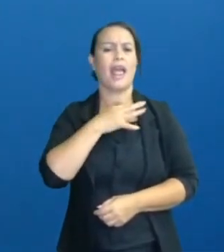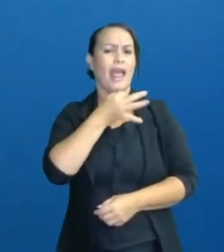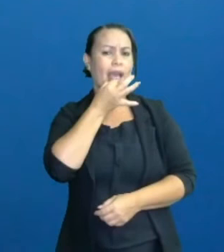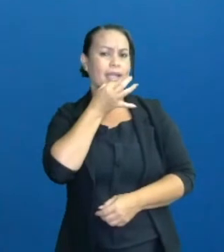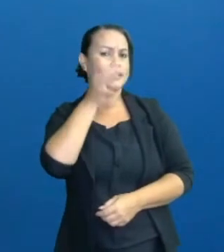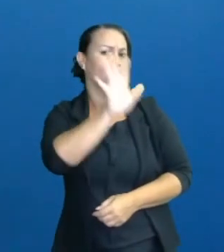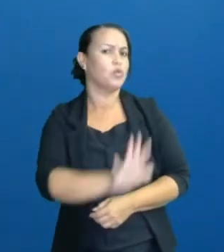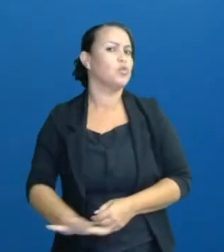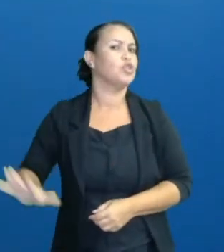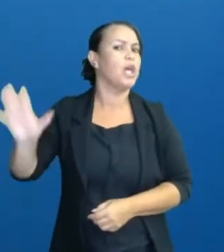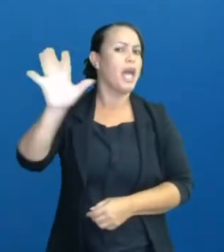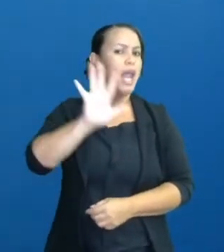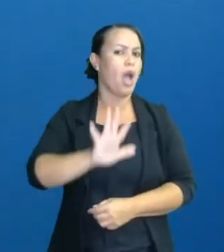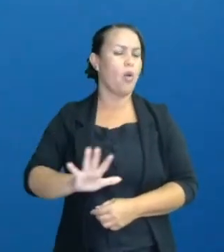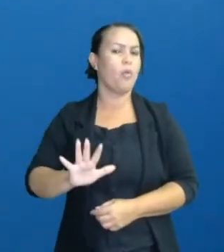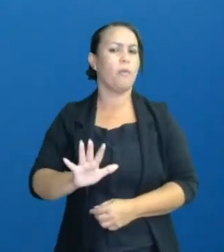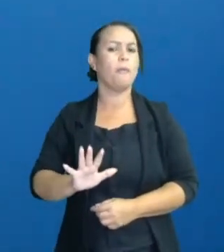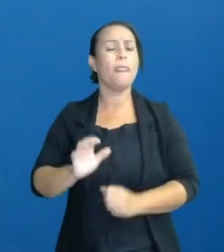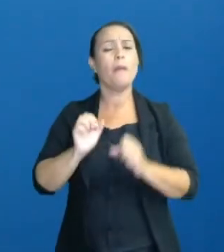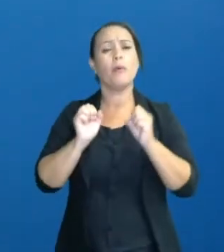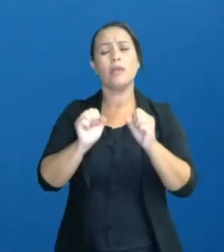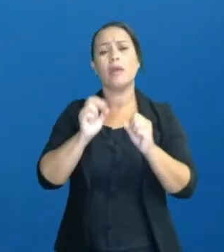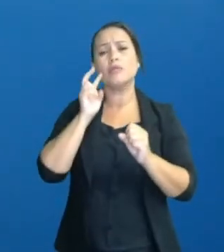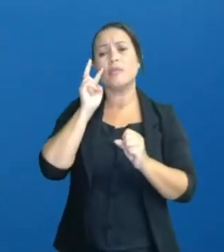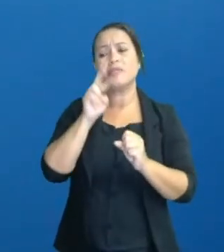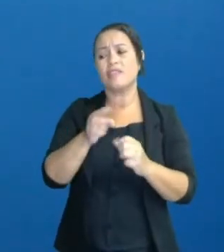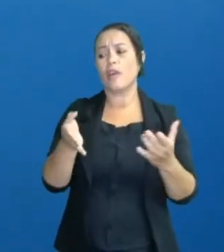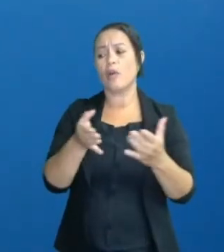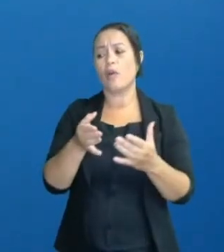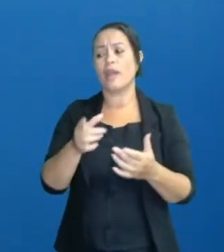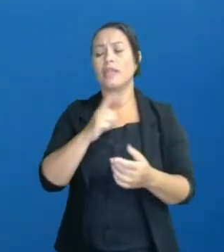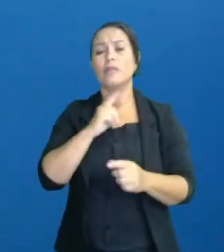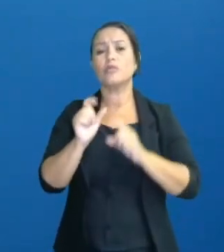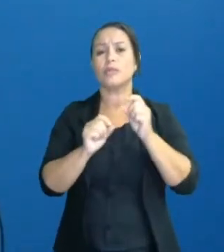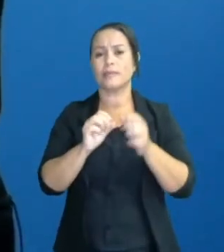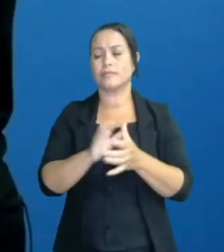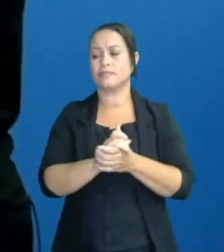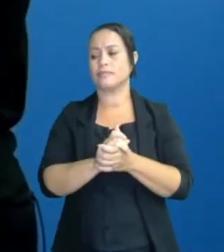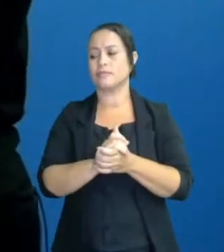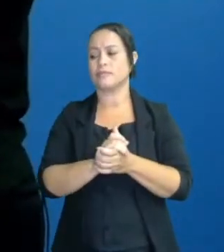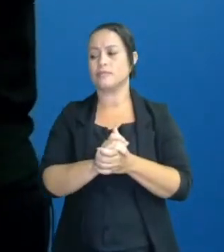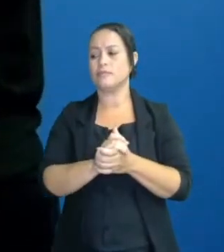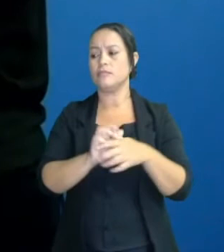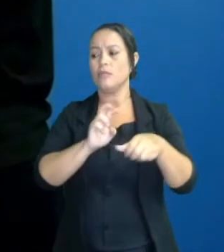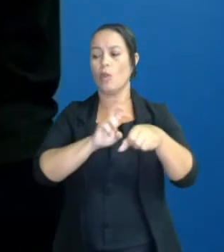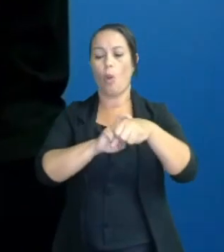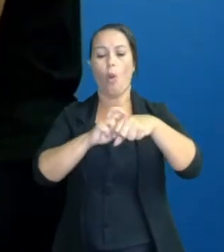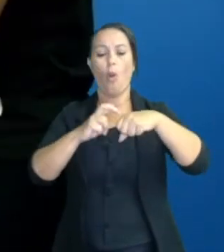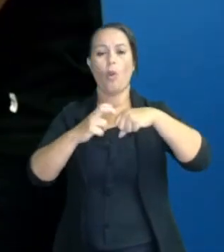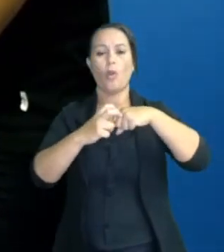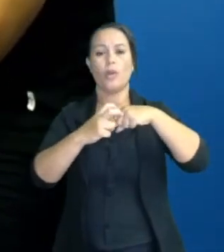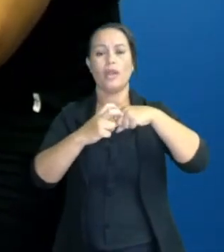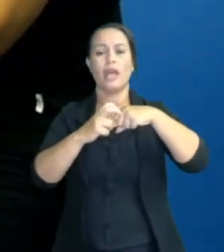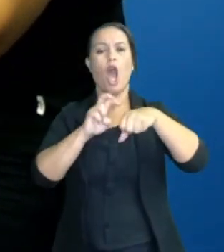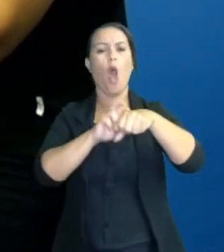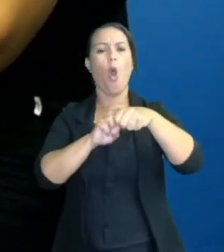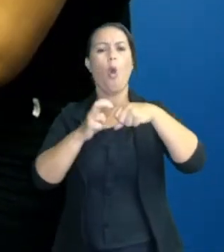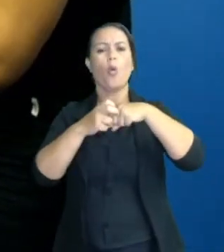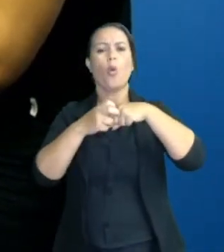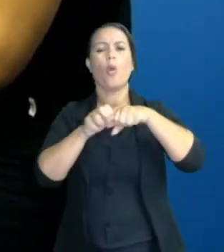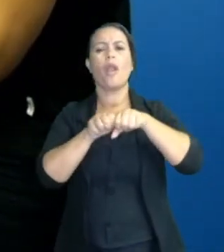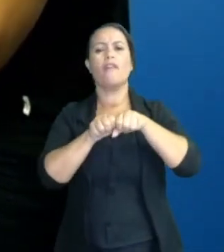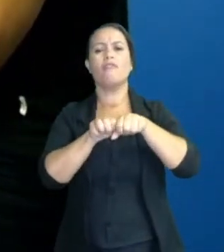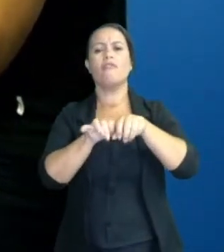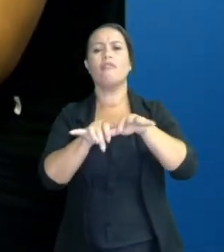no geral, tá? A gente pode observar nessa charge que a gente tem aqui, ó, coronavírus.